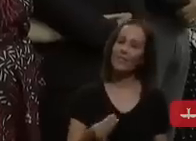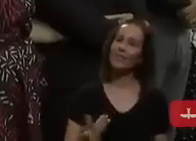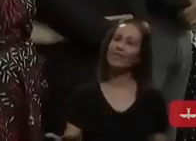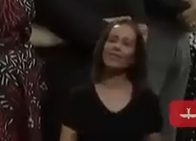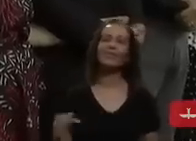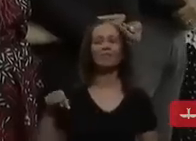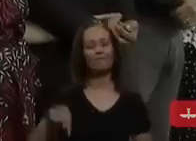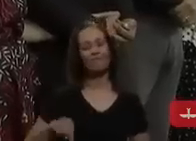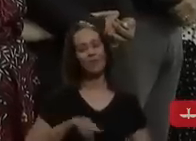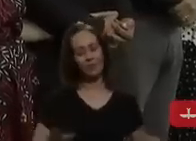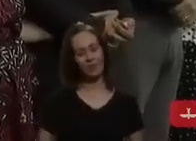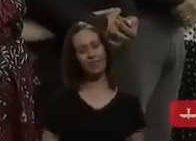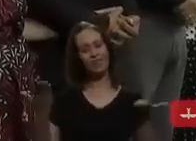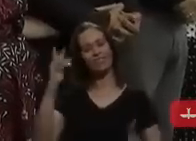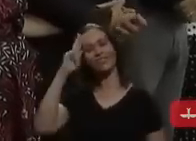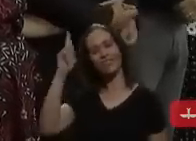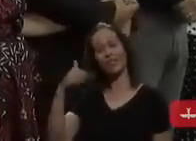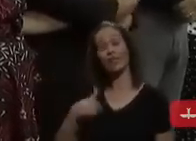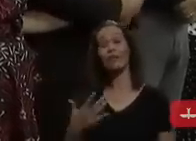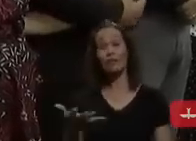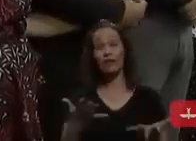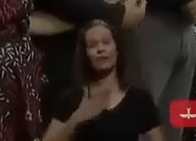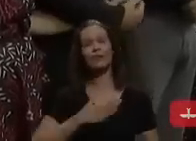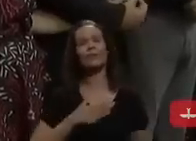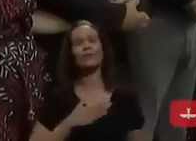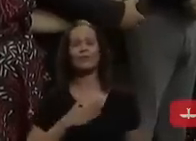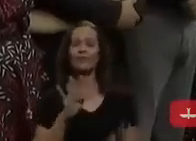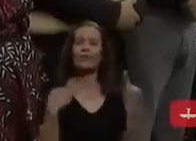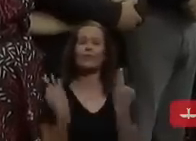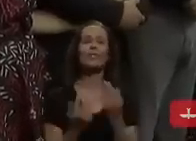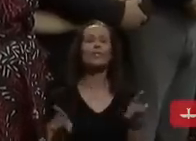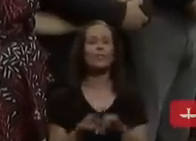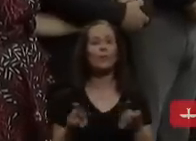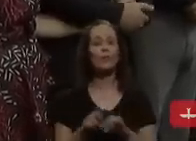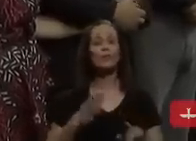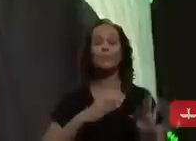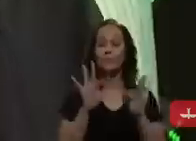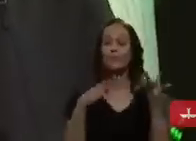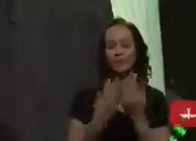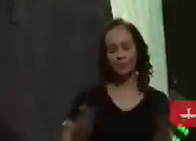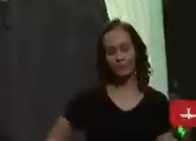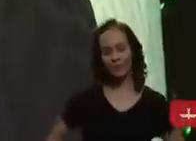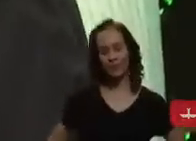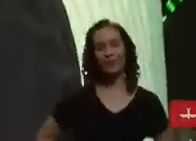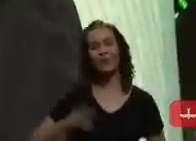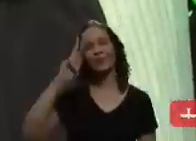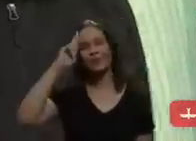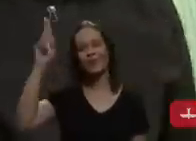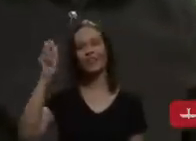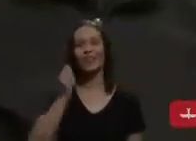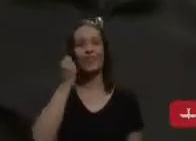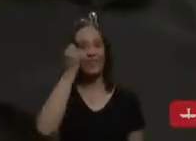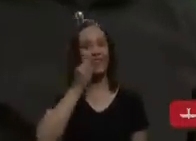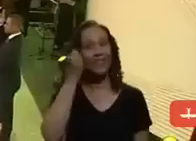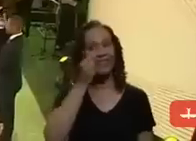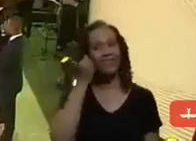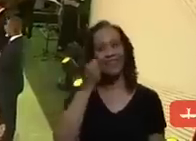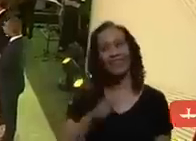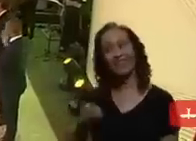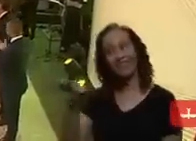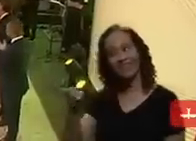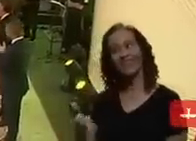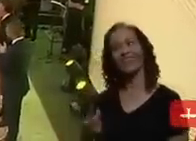Senhor. E é isso que eu quero também para minha casa, que a minha casa sirva ao Senhor. Dedé, você é crente, viu?